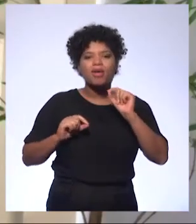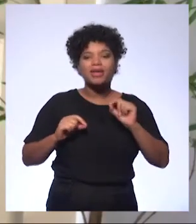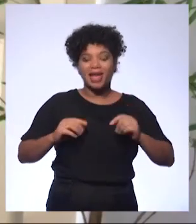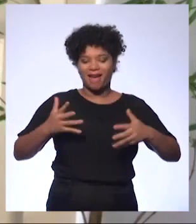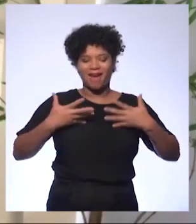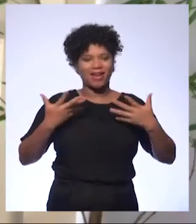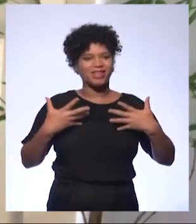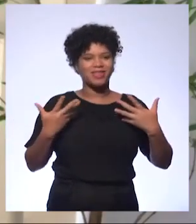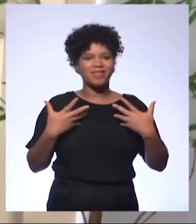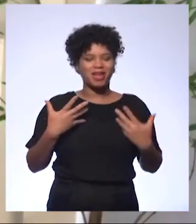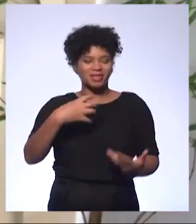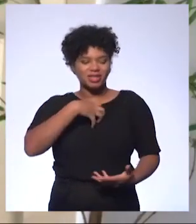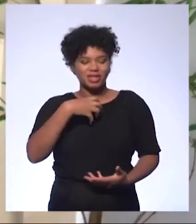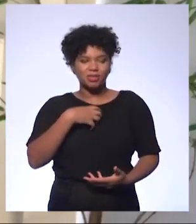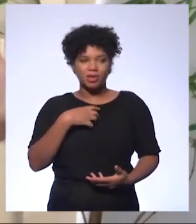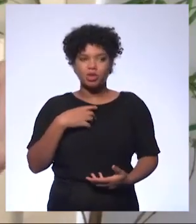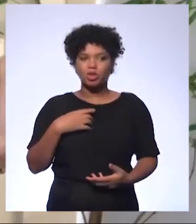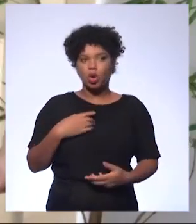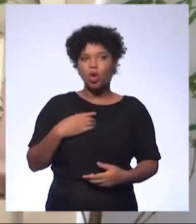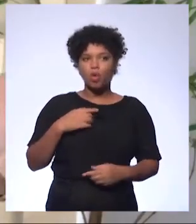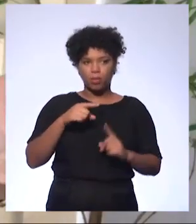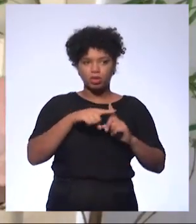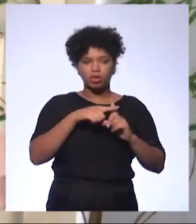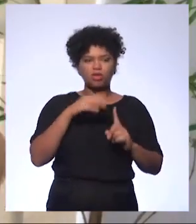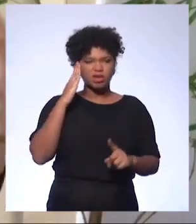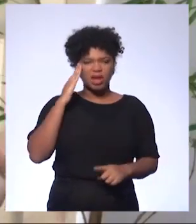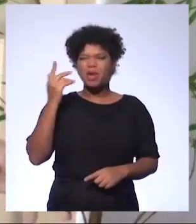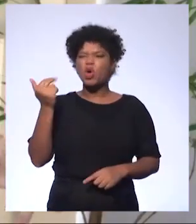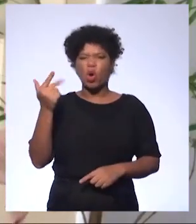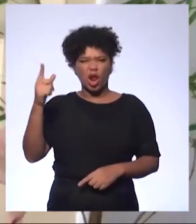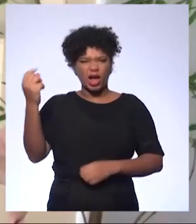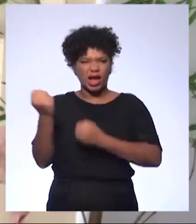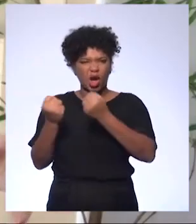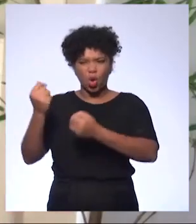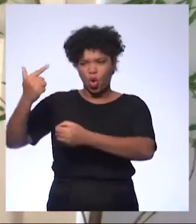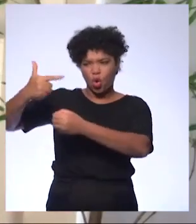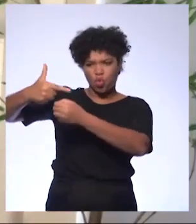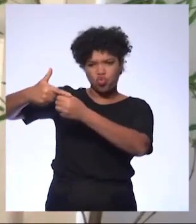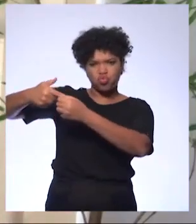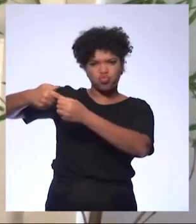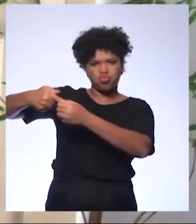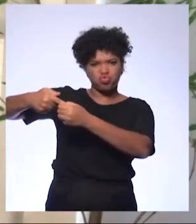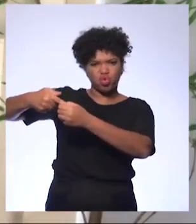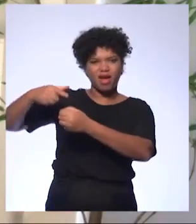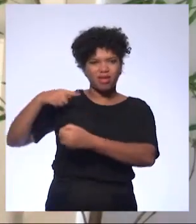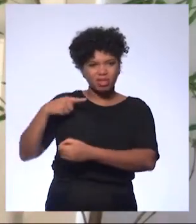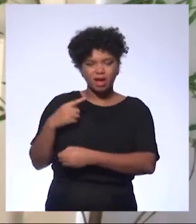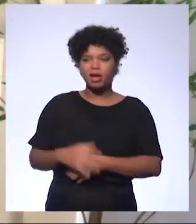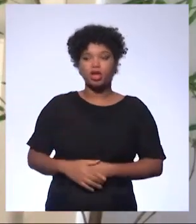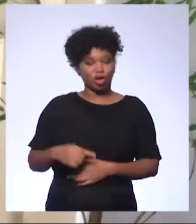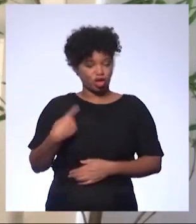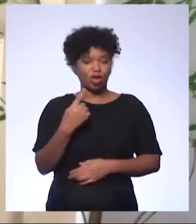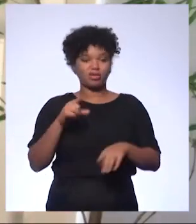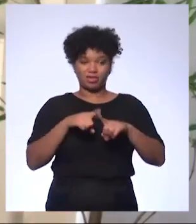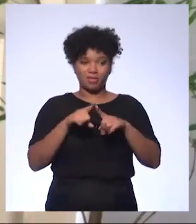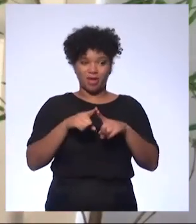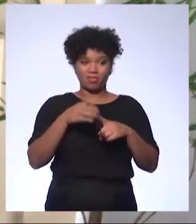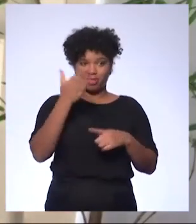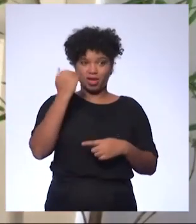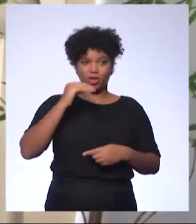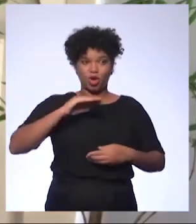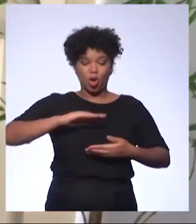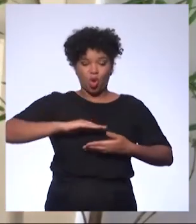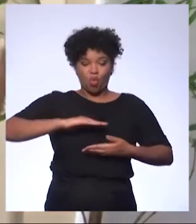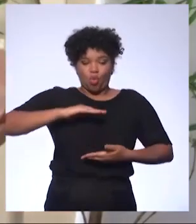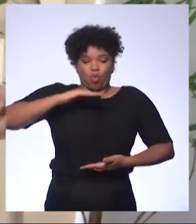de R$120, o outro precisa de R$50. Mas cada um tem um tanque. Uns tanques são maiores, a pessoa é mais carente, precisa